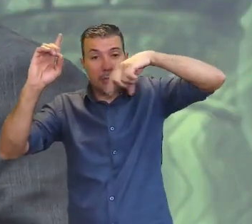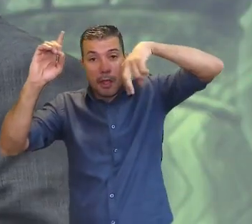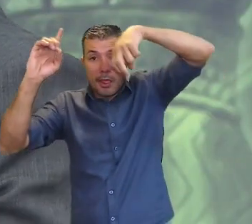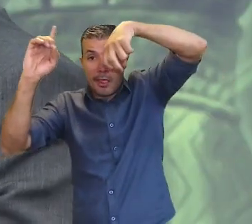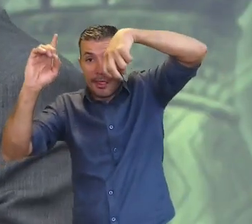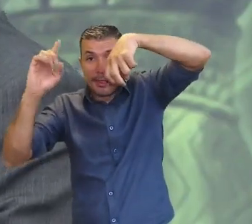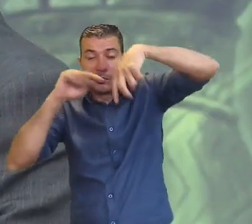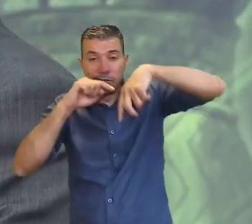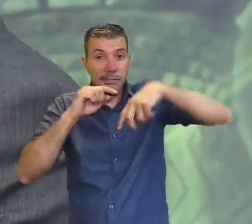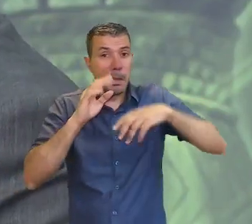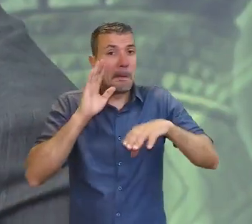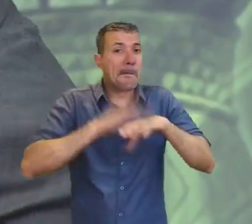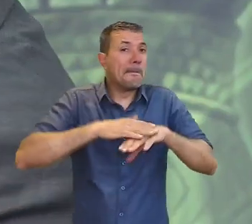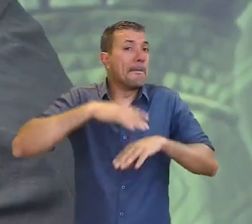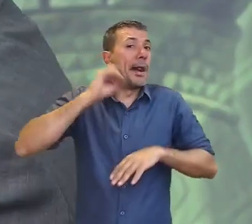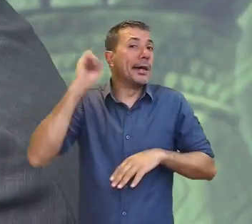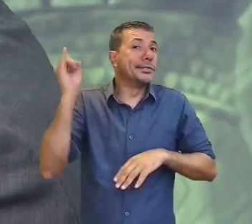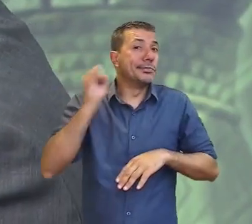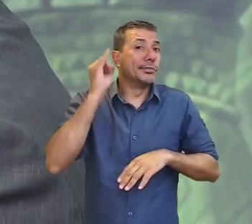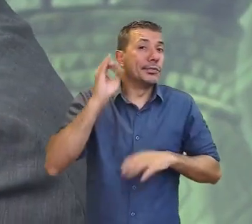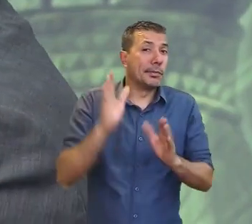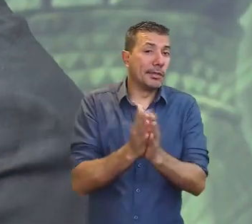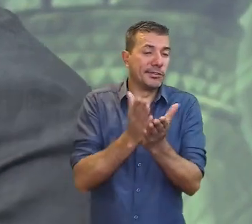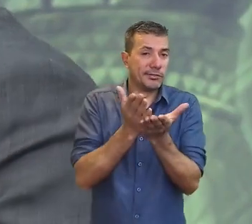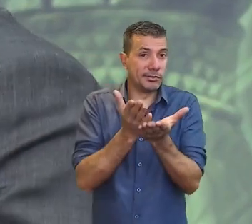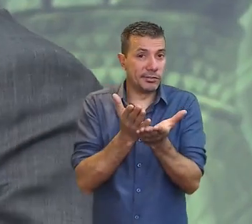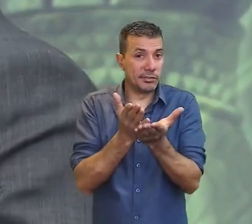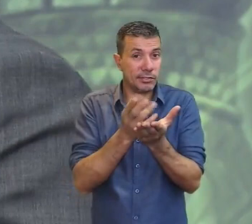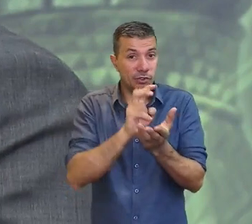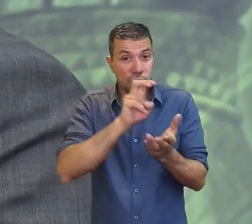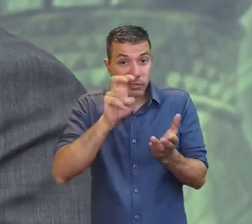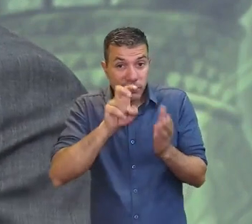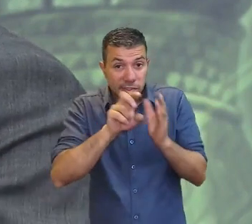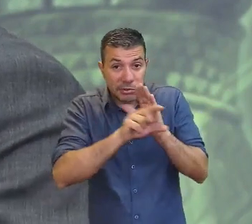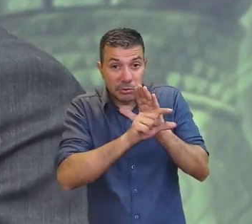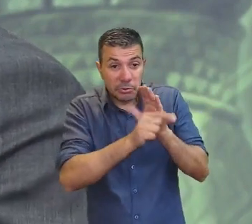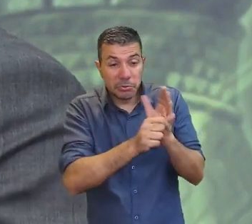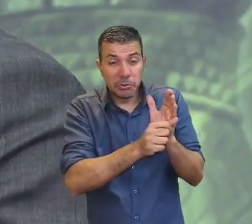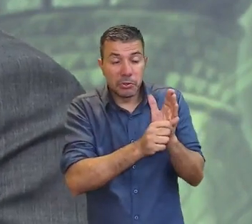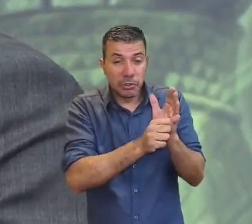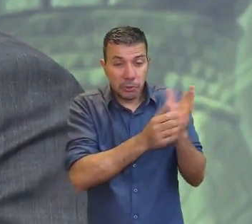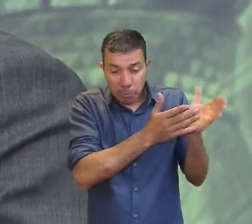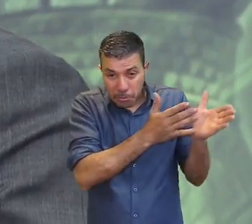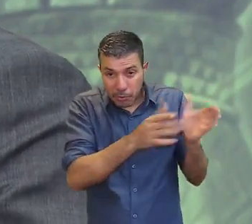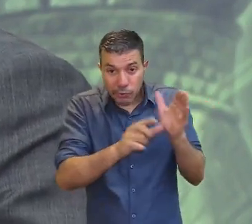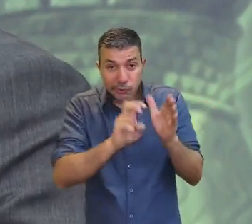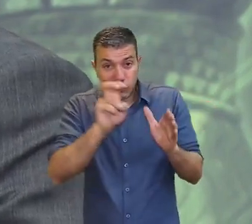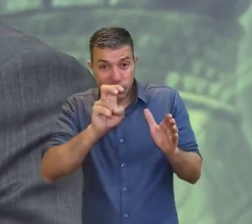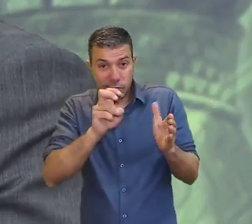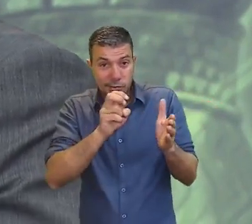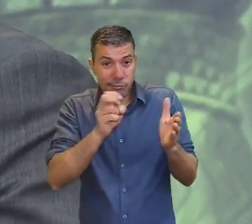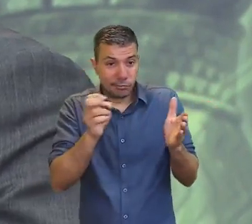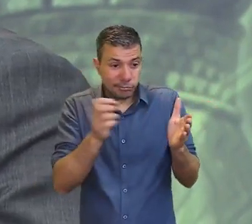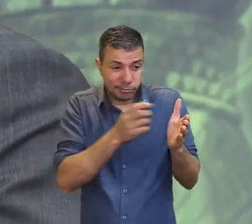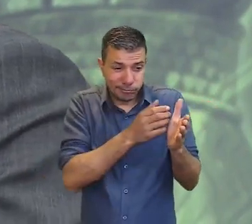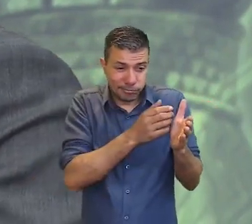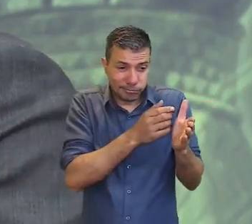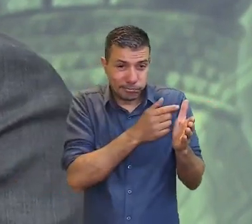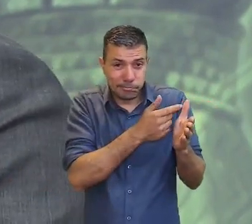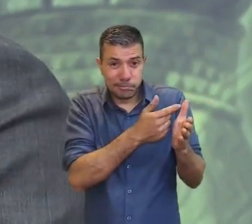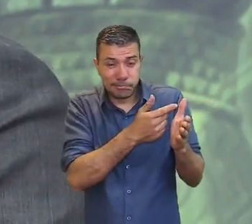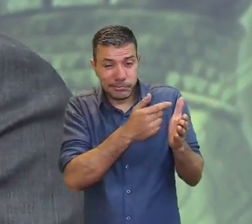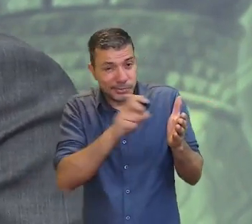assuntos mais importantes de toda a Bíblia. Nos 5 primeiros livros da Bíblia, você vai ver